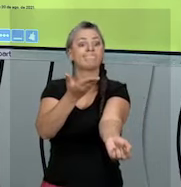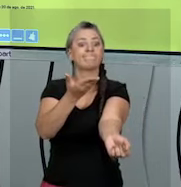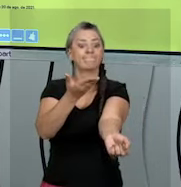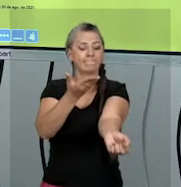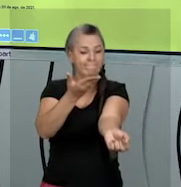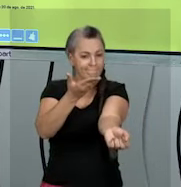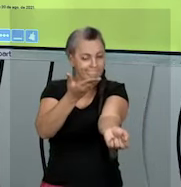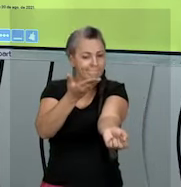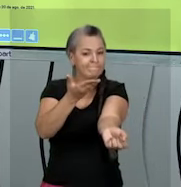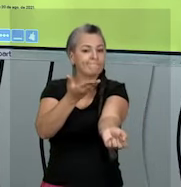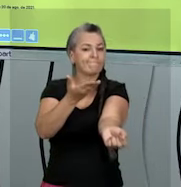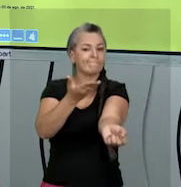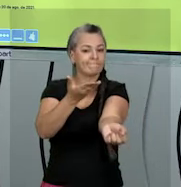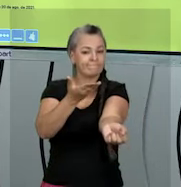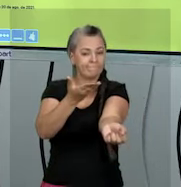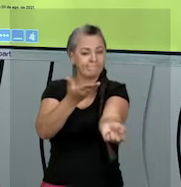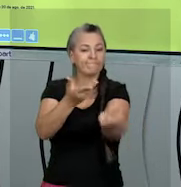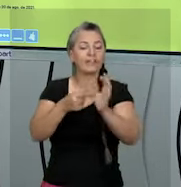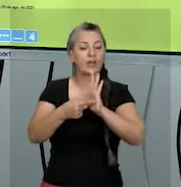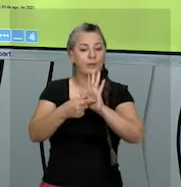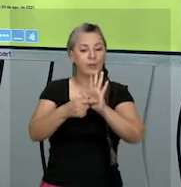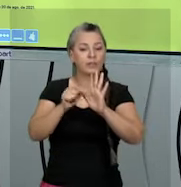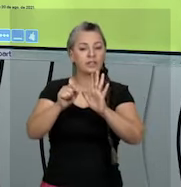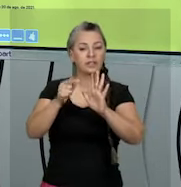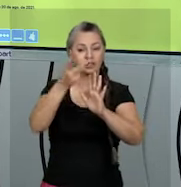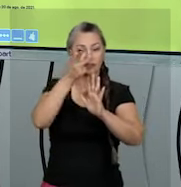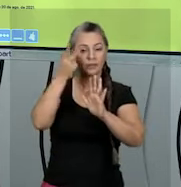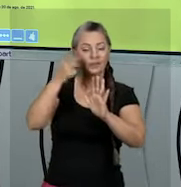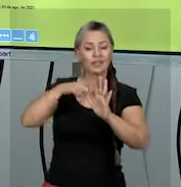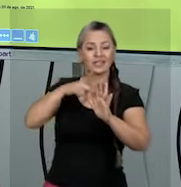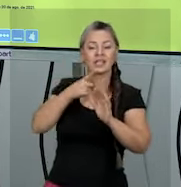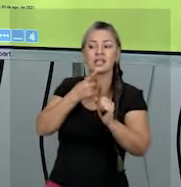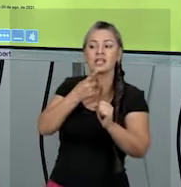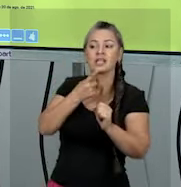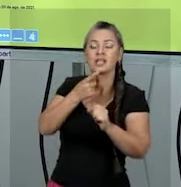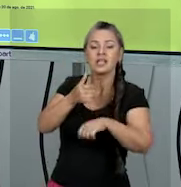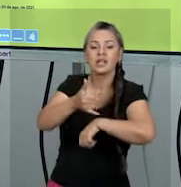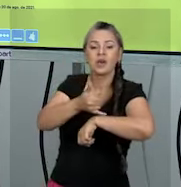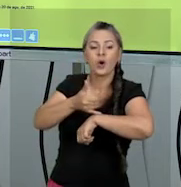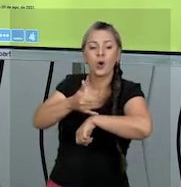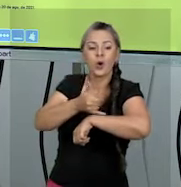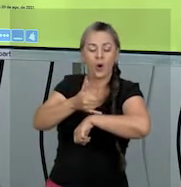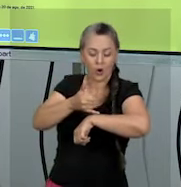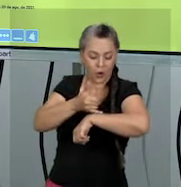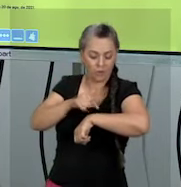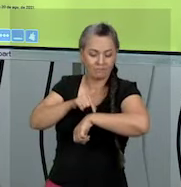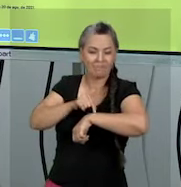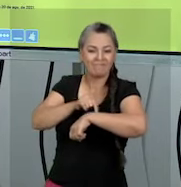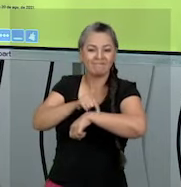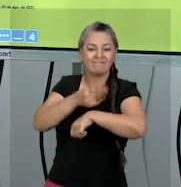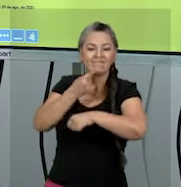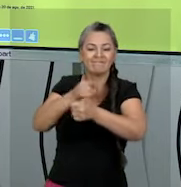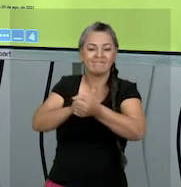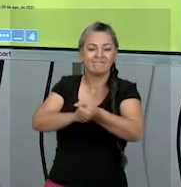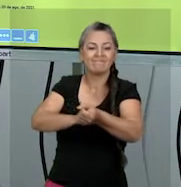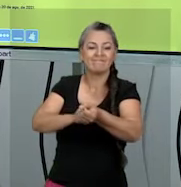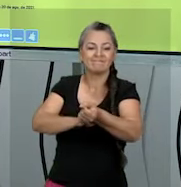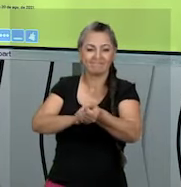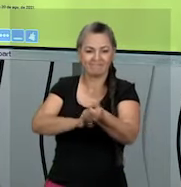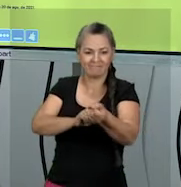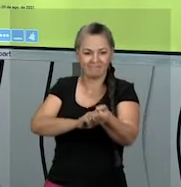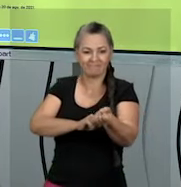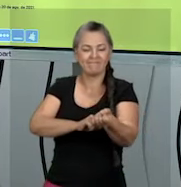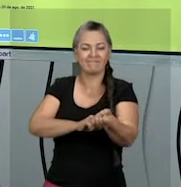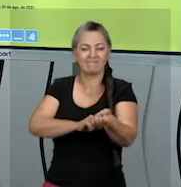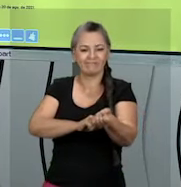pessoa já ter uma grande circulação de gordura no sangue. As pessoas que têm